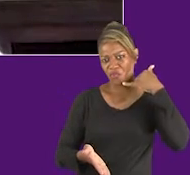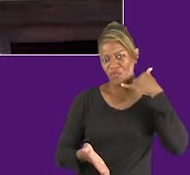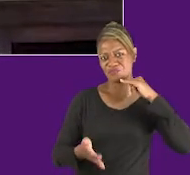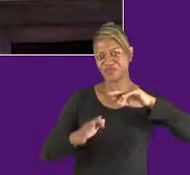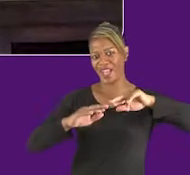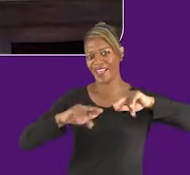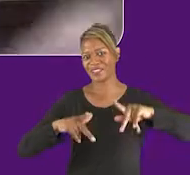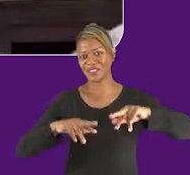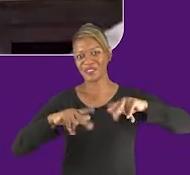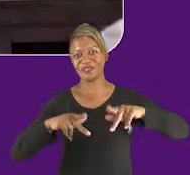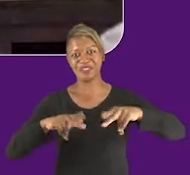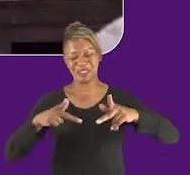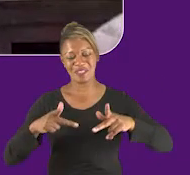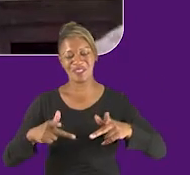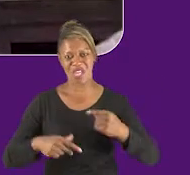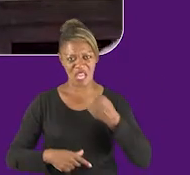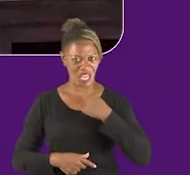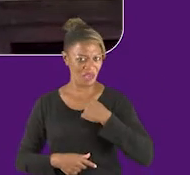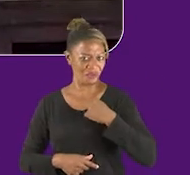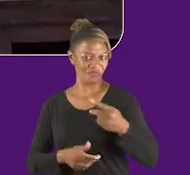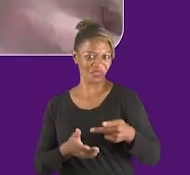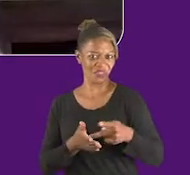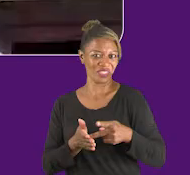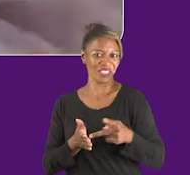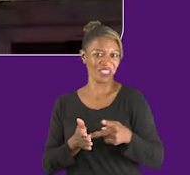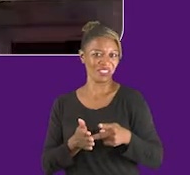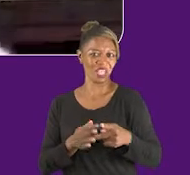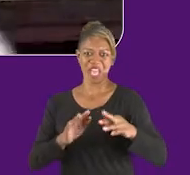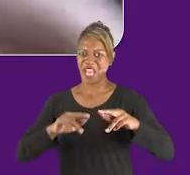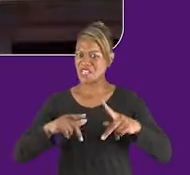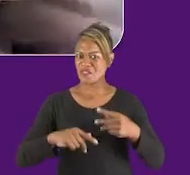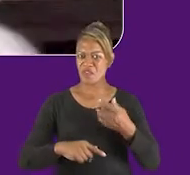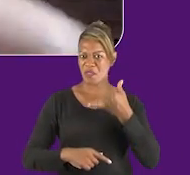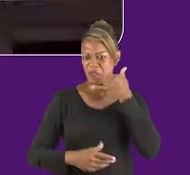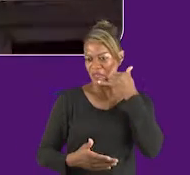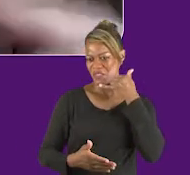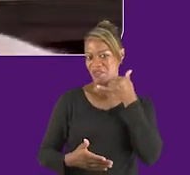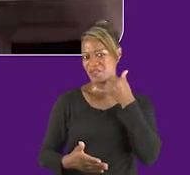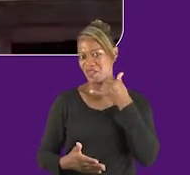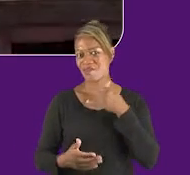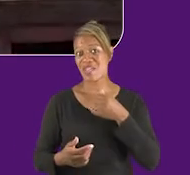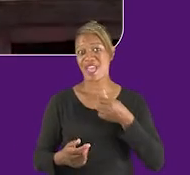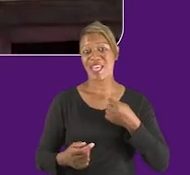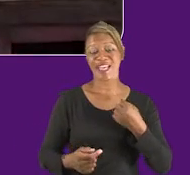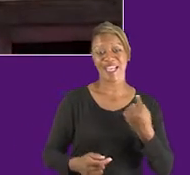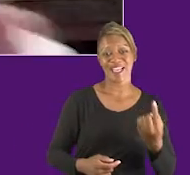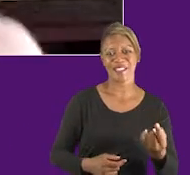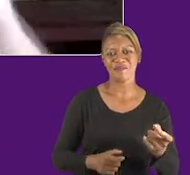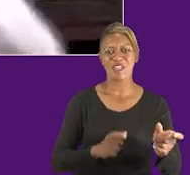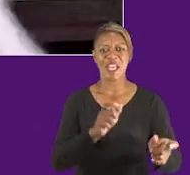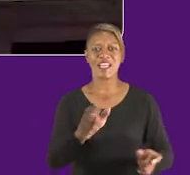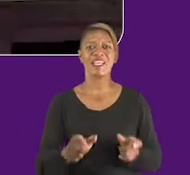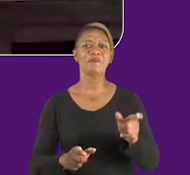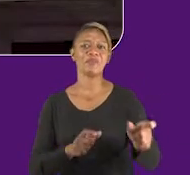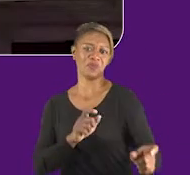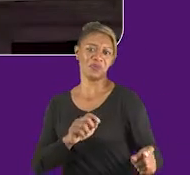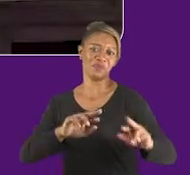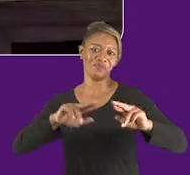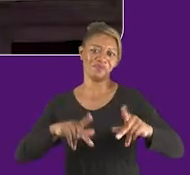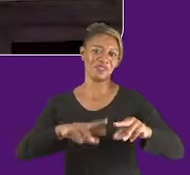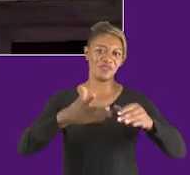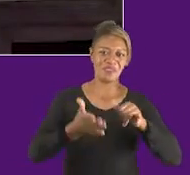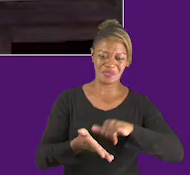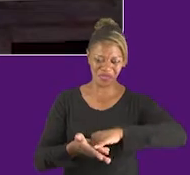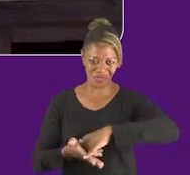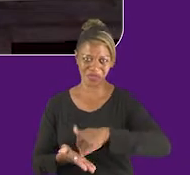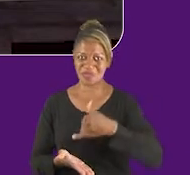tenho um conjunto de Apps e com certeza é muito diferente do seu conjunto de Apps e isso faz com que cada smartphone nosso seja diferente então eu quero